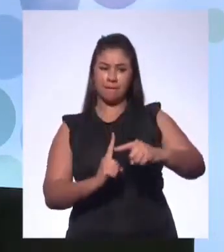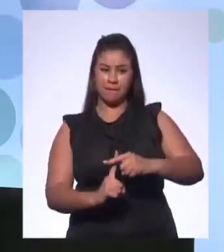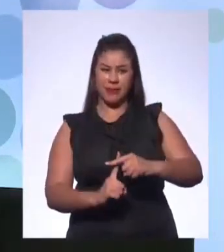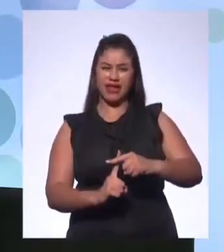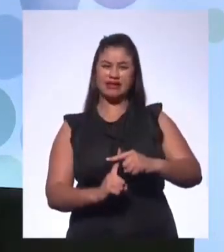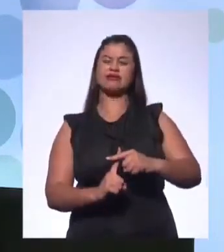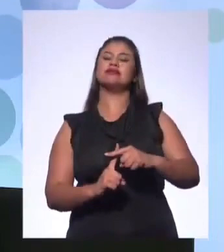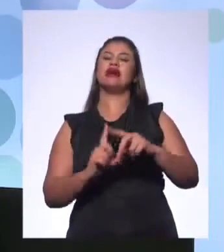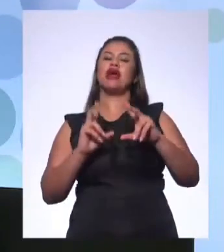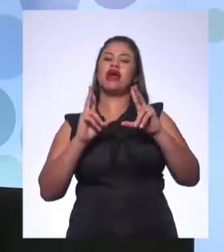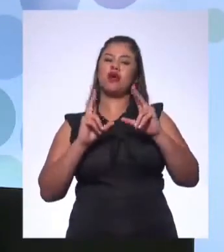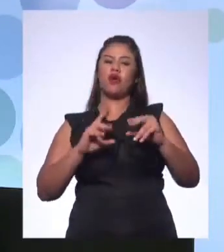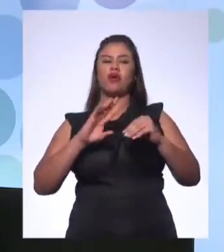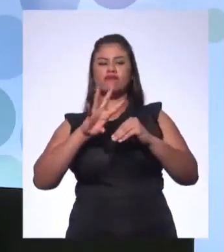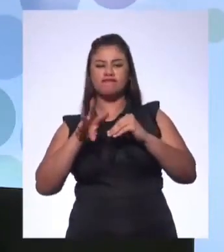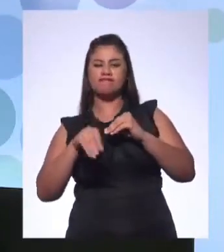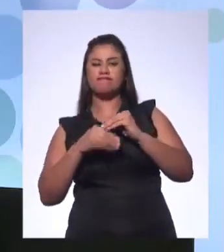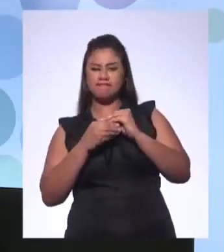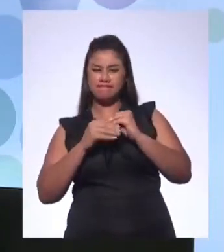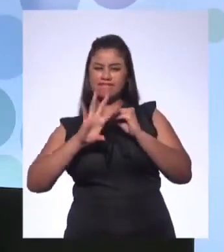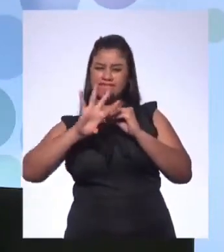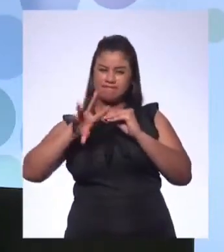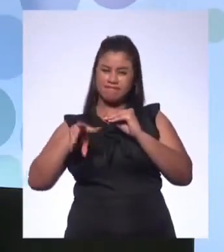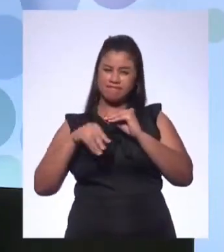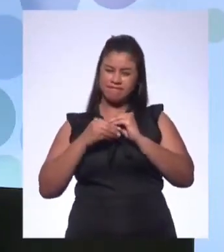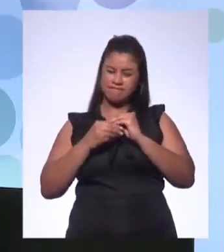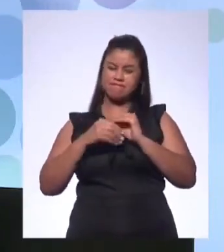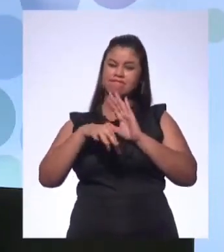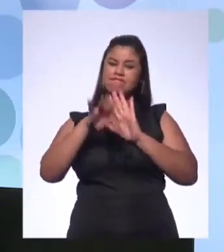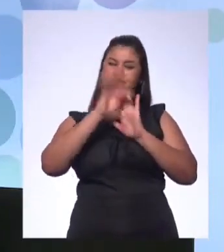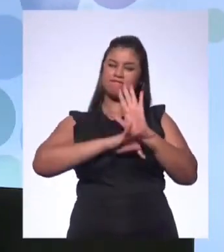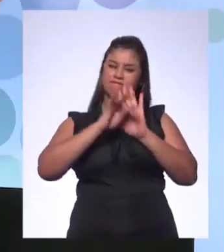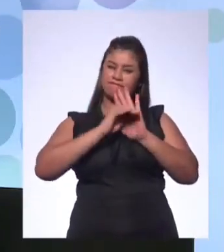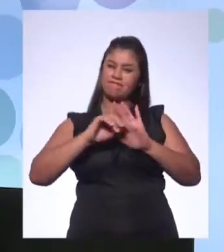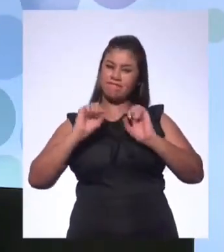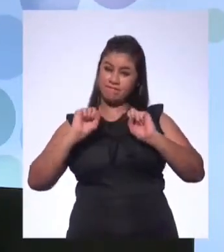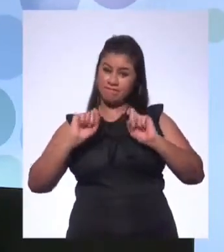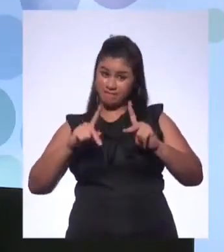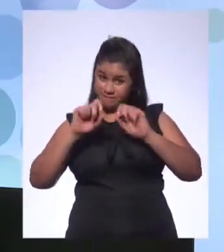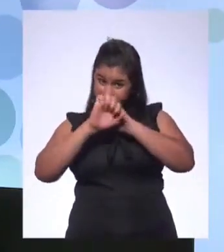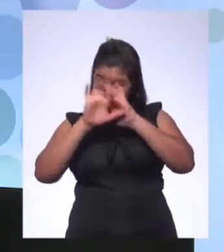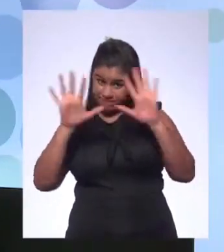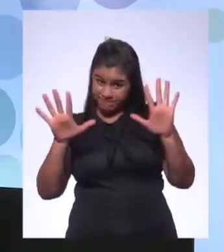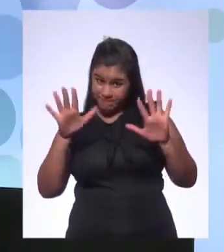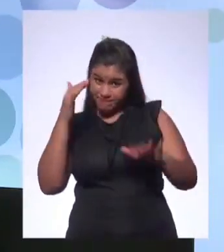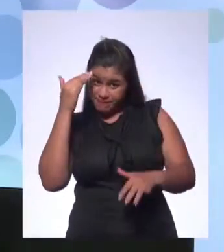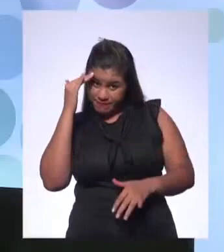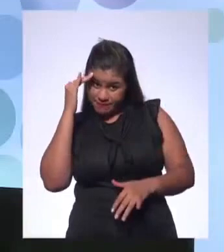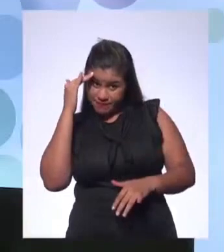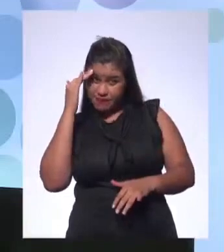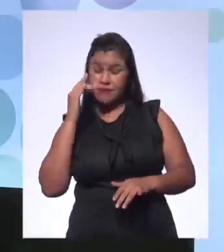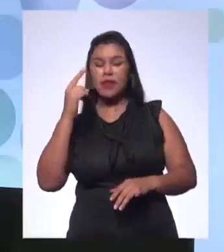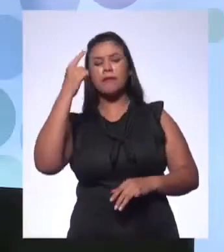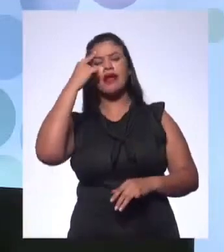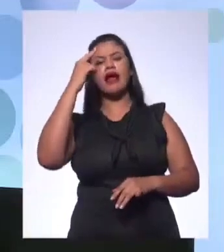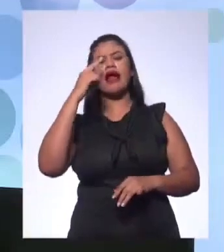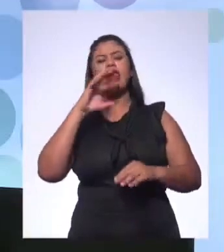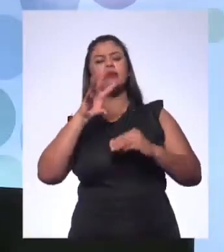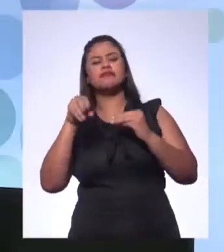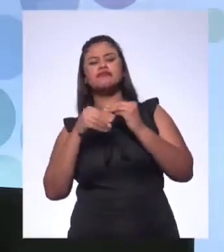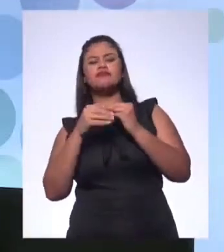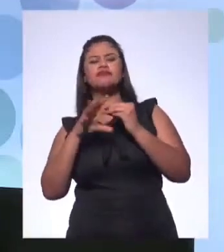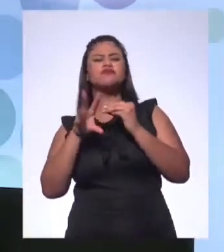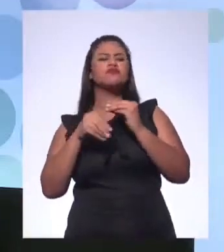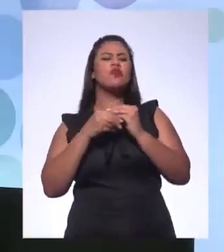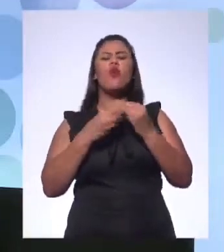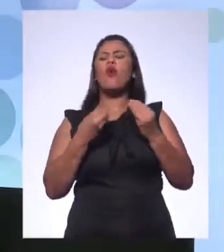como se fossem sinais demais mesmo no meu texto. Beleza? Tá claro, gente? Para não só, é adição. Como que se dá essa adição?